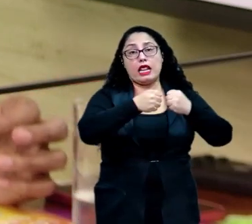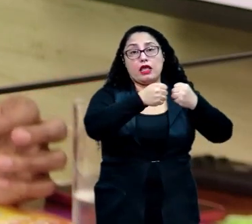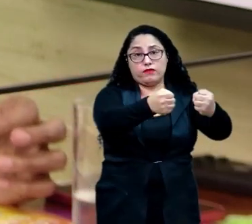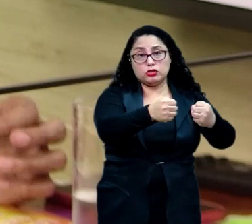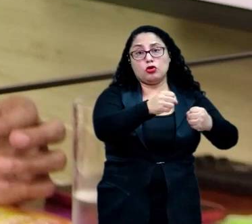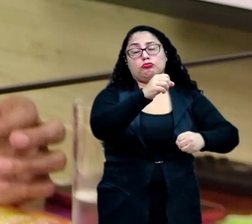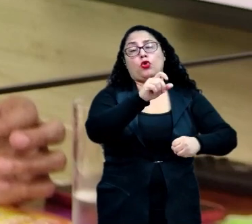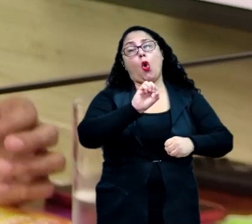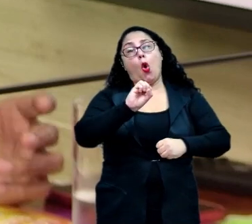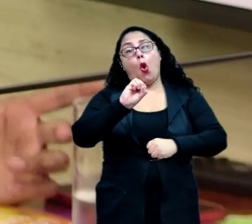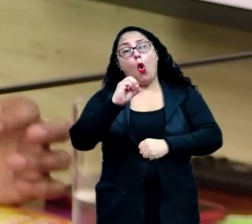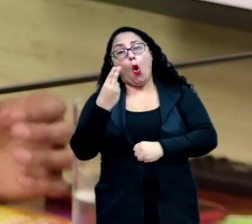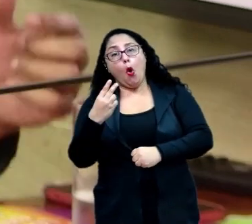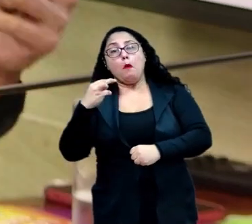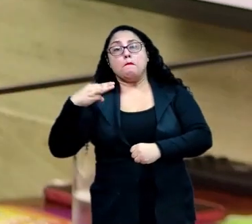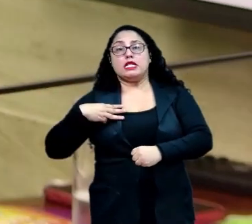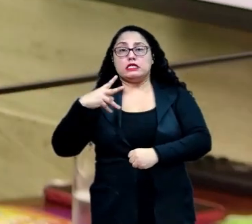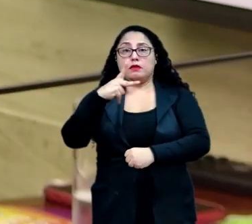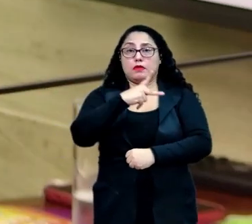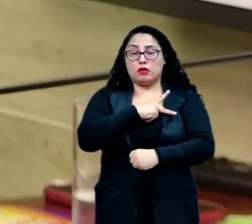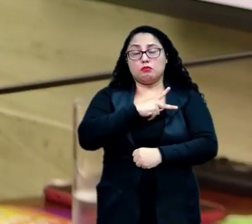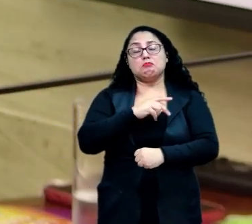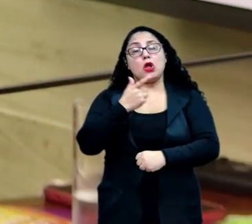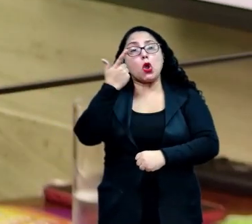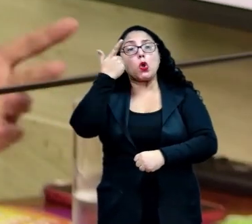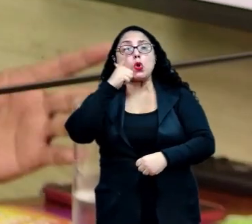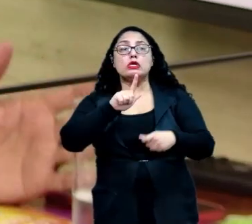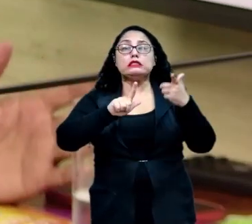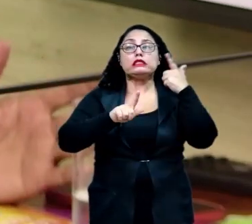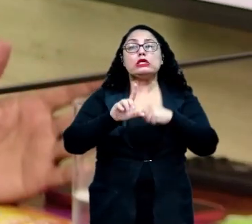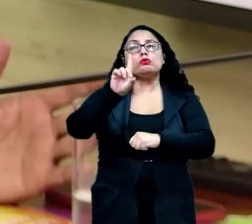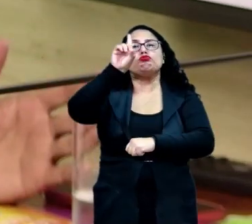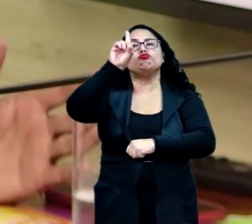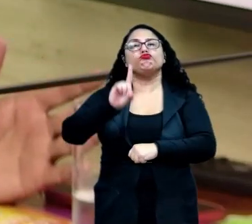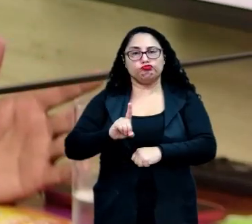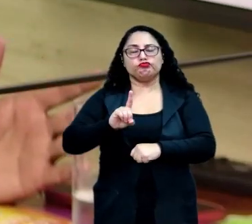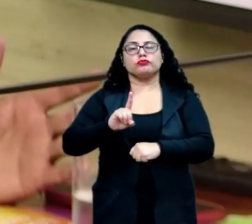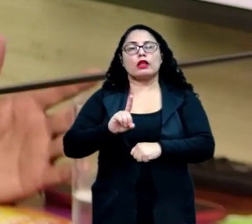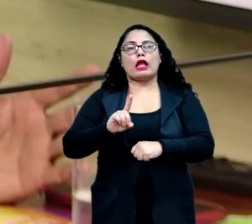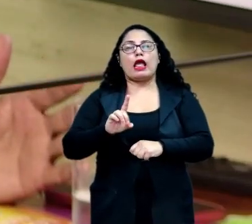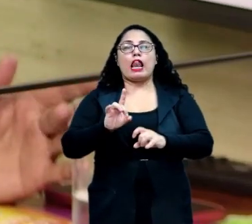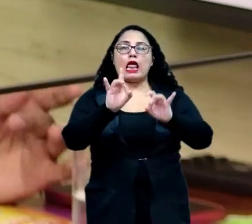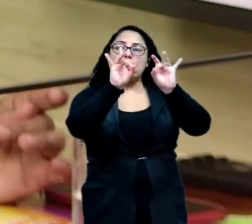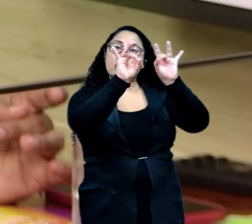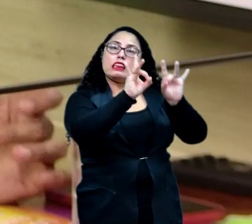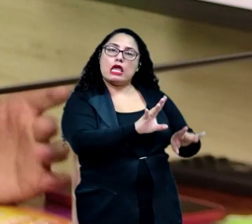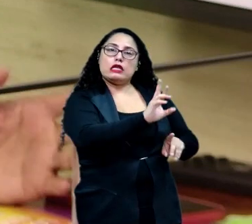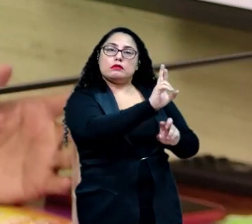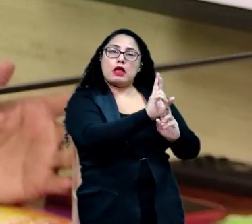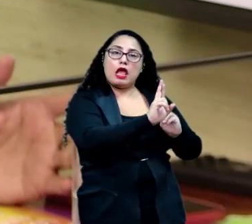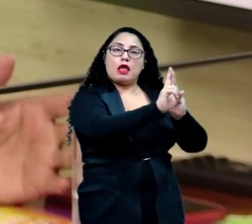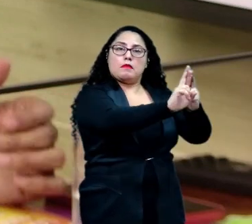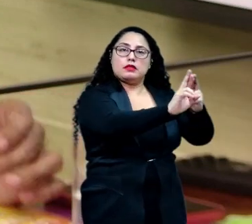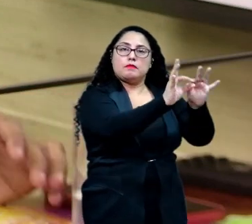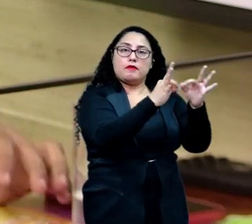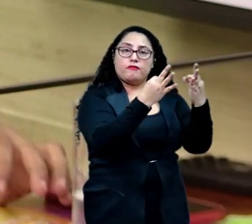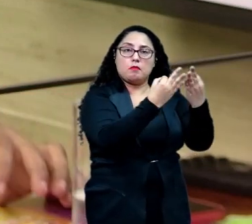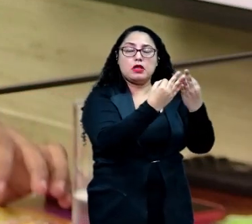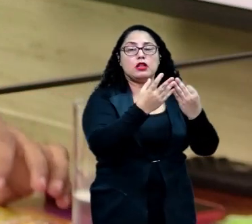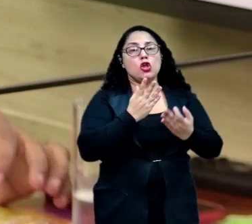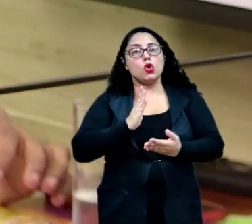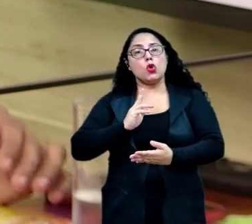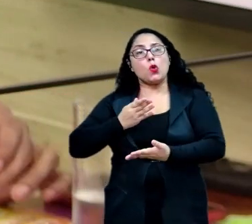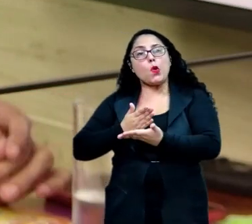ou o Ministério Público para fazer valer o seu interesse. E aí ela deixa de ser representada pelos pais e começa a